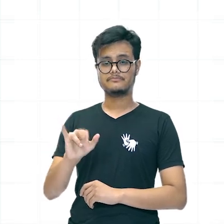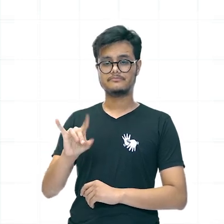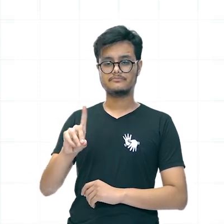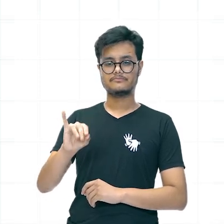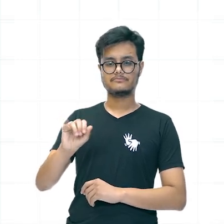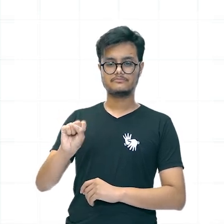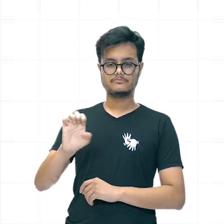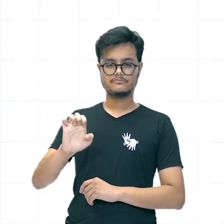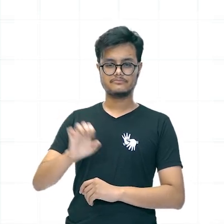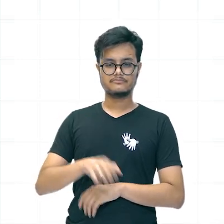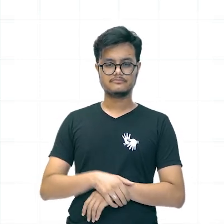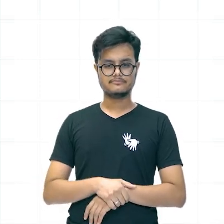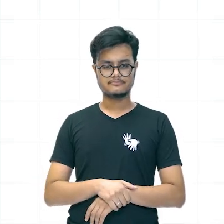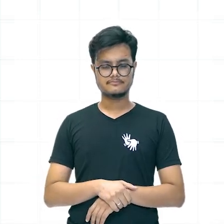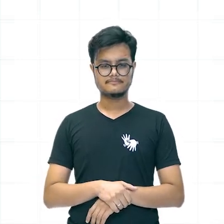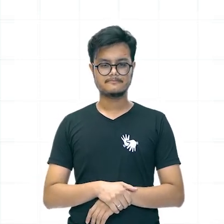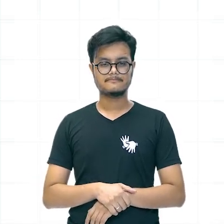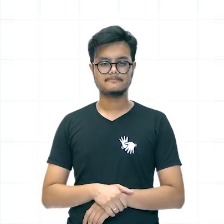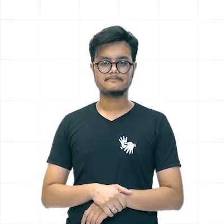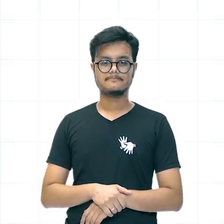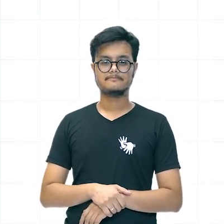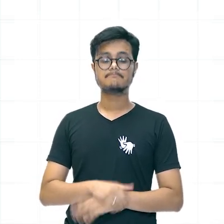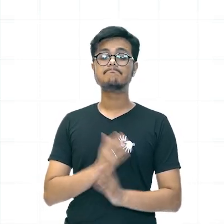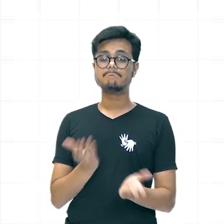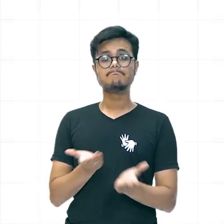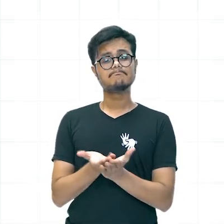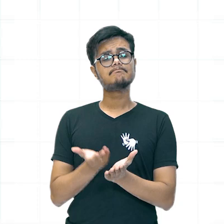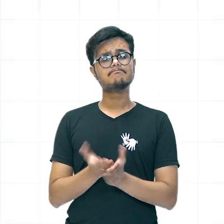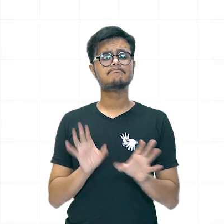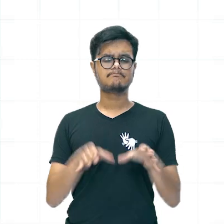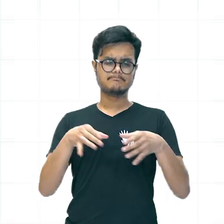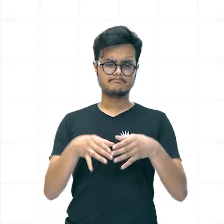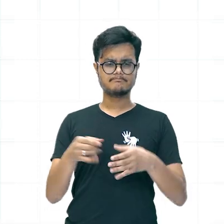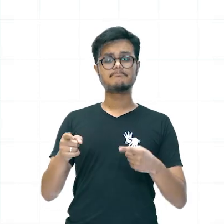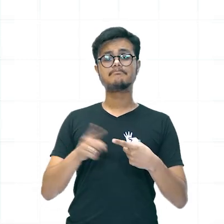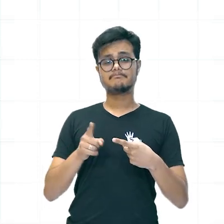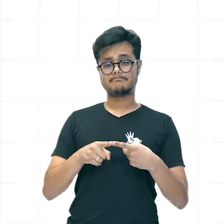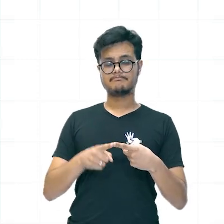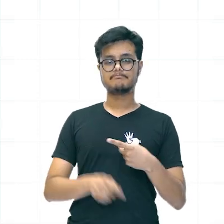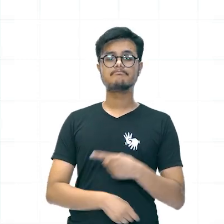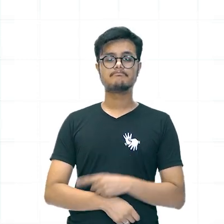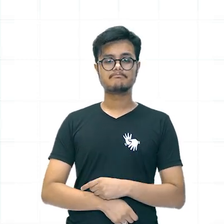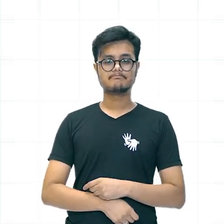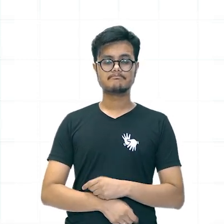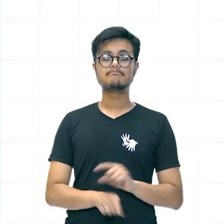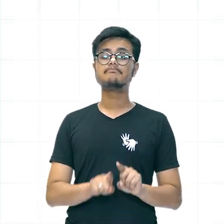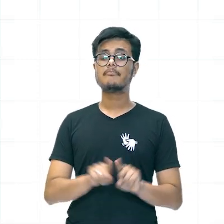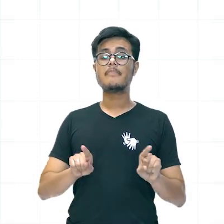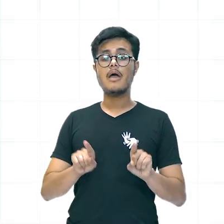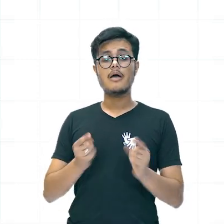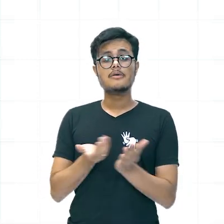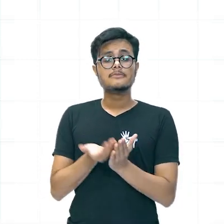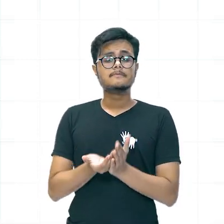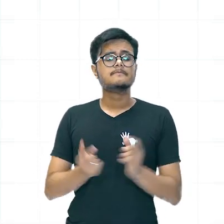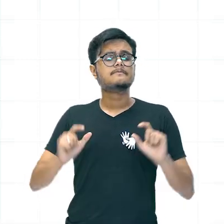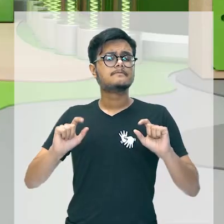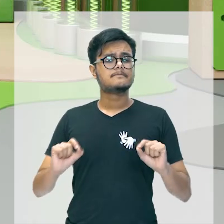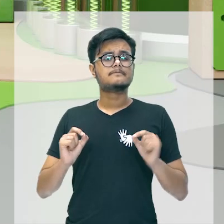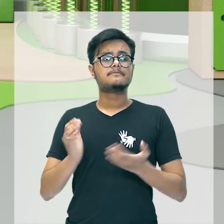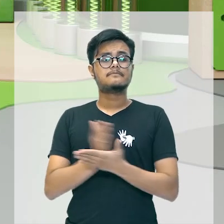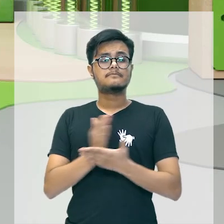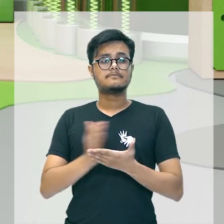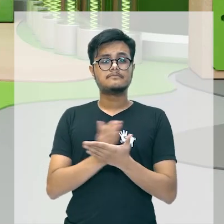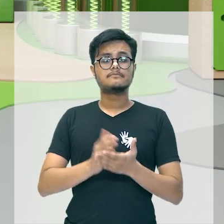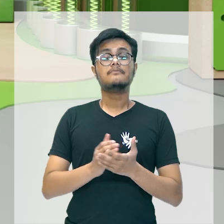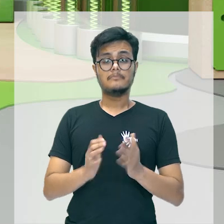caso aí as lombrigas, certo? Bom, a gente reviu aí rapidamente o grupo dos invertebrados, mas a gente vai aí recapitular